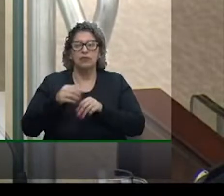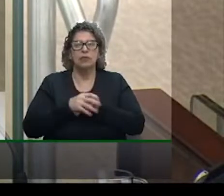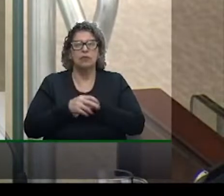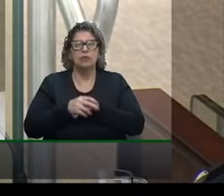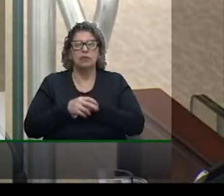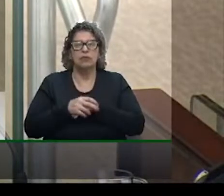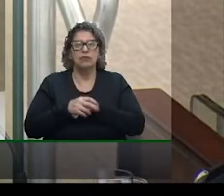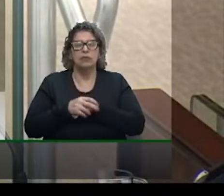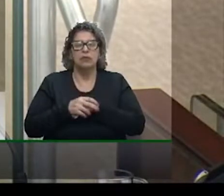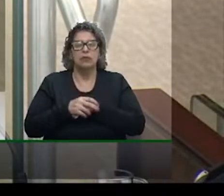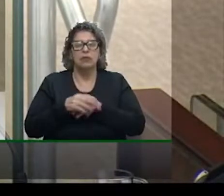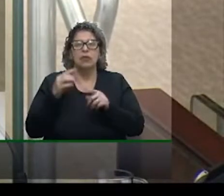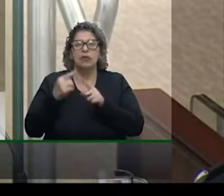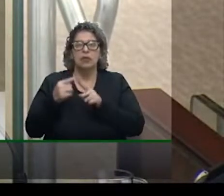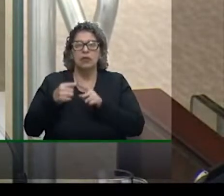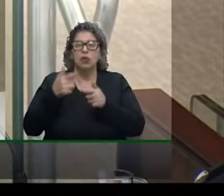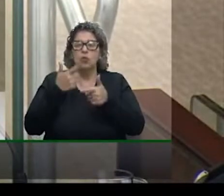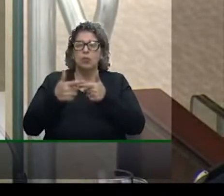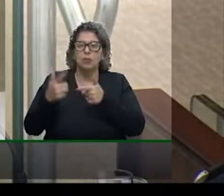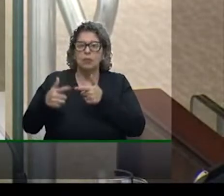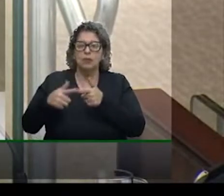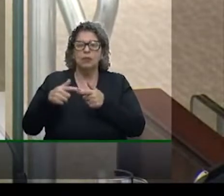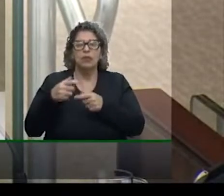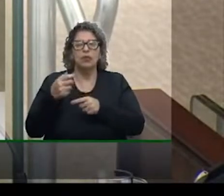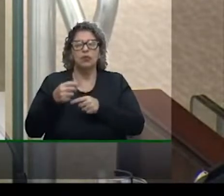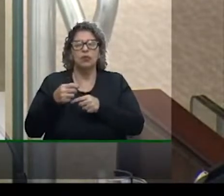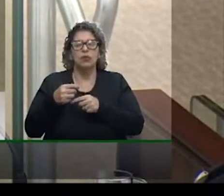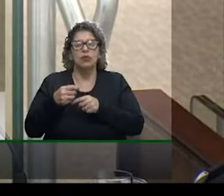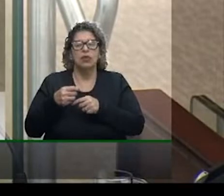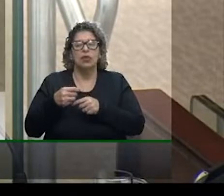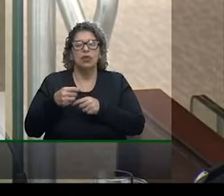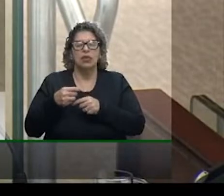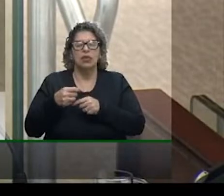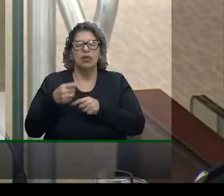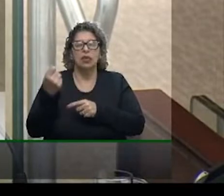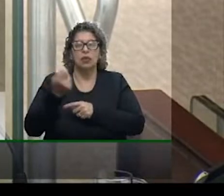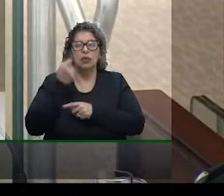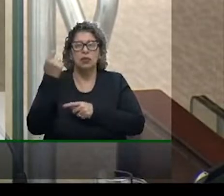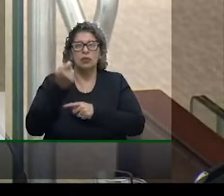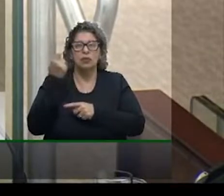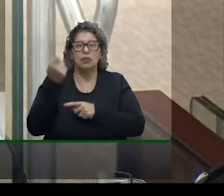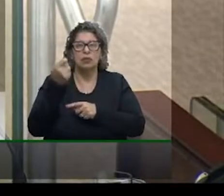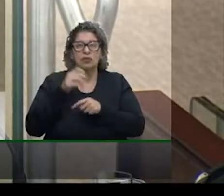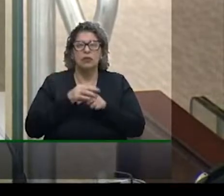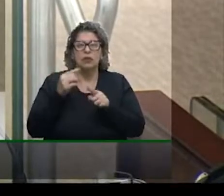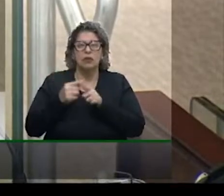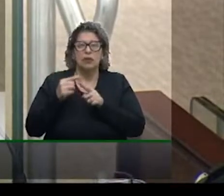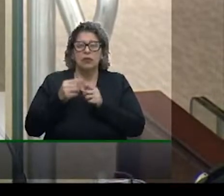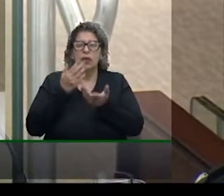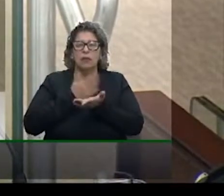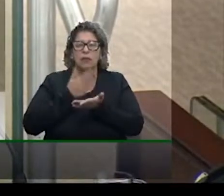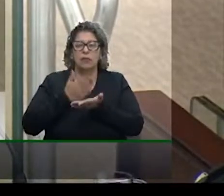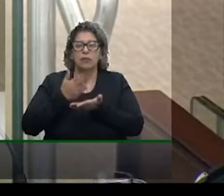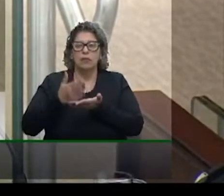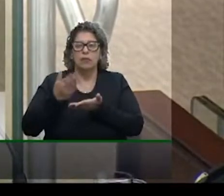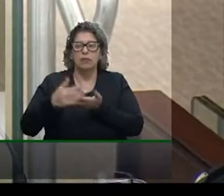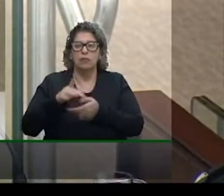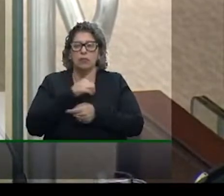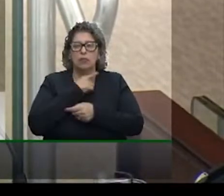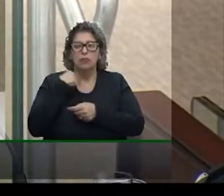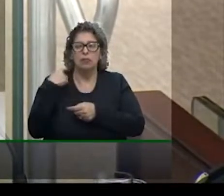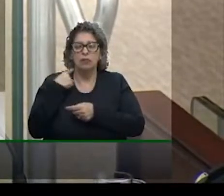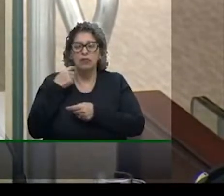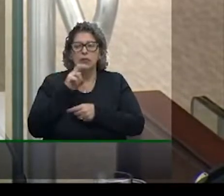Quem é que causou um rombo nas contas do Rio Grande do Sul, que fez com que tivéssemos servidores recebendo parcelado ou atrasado